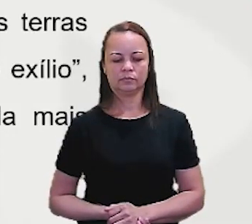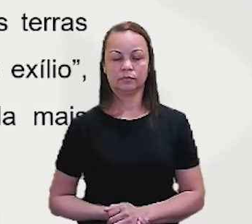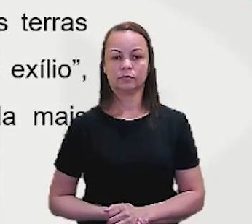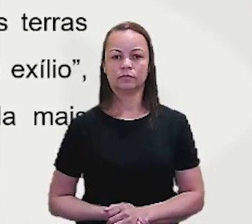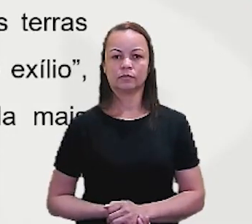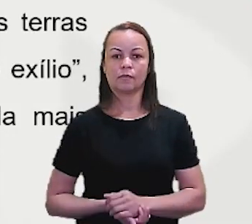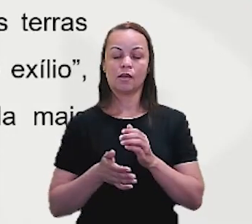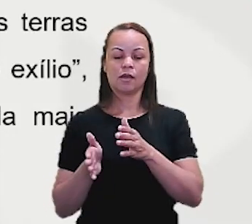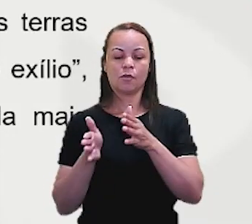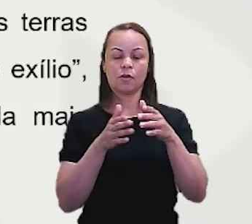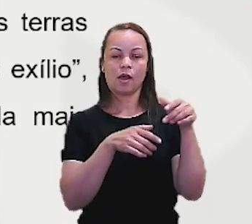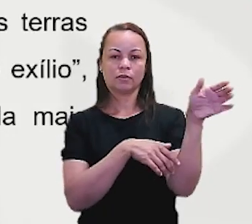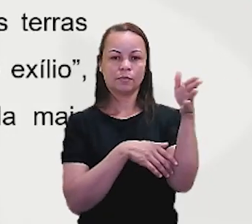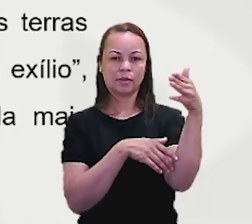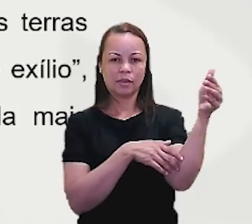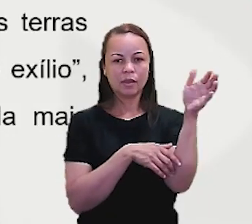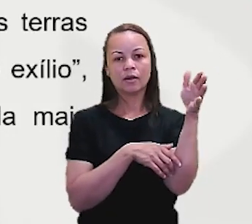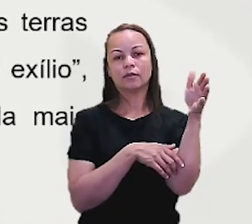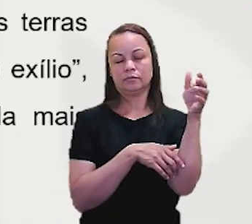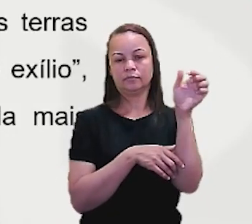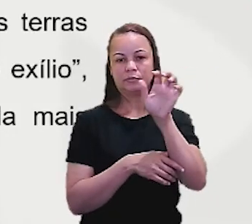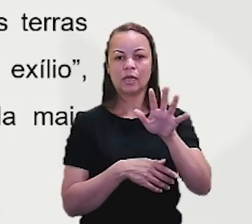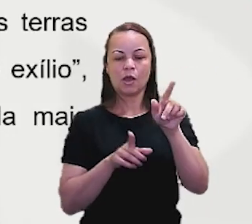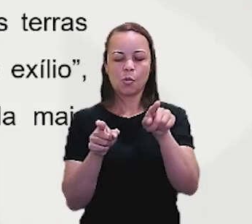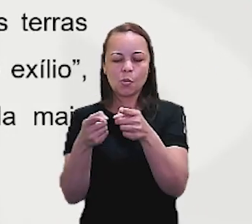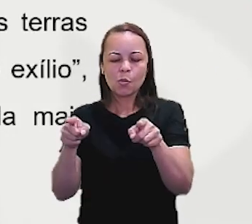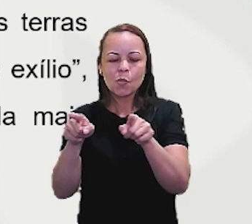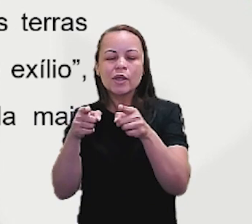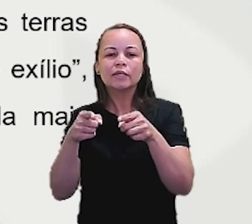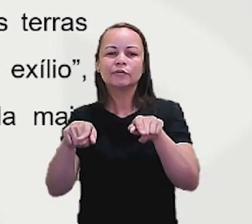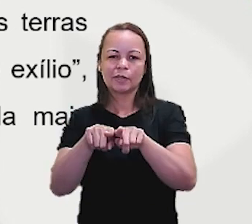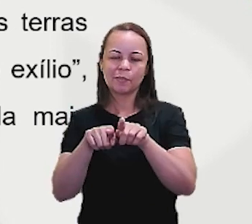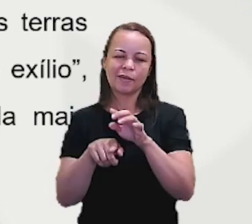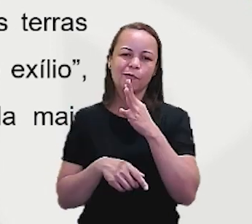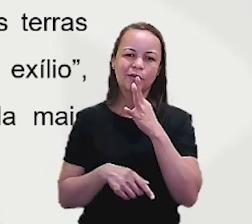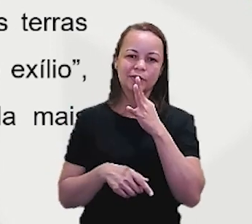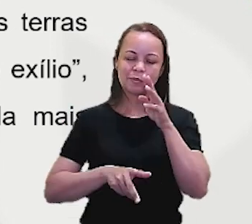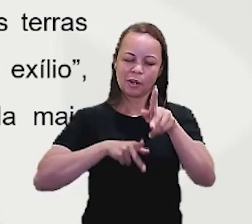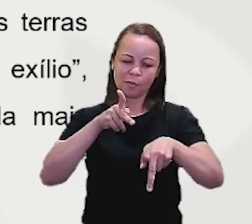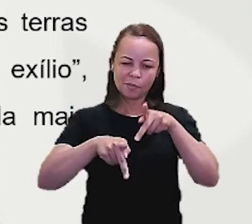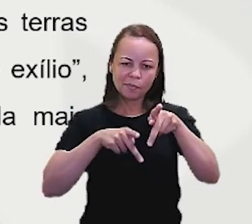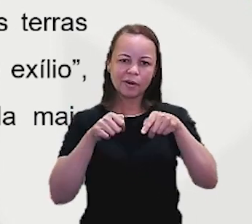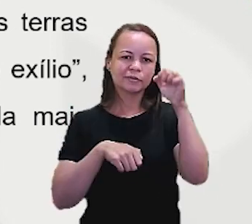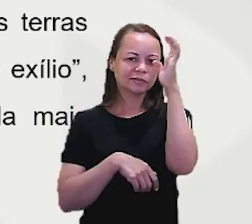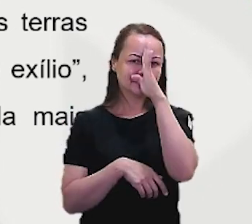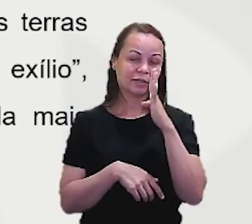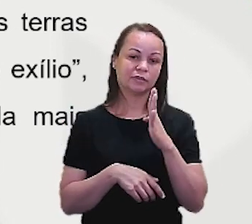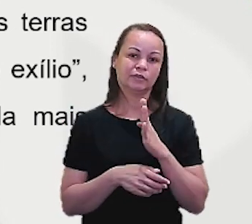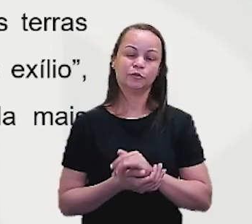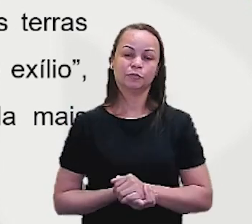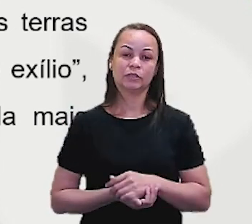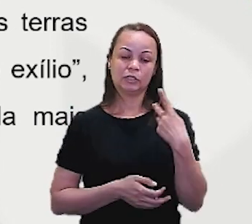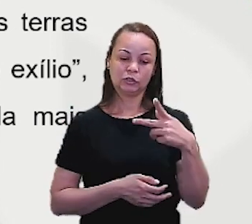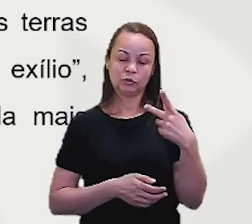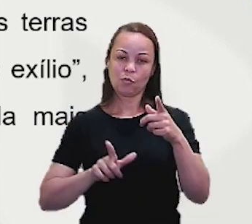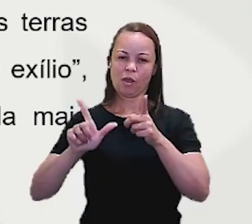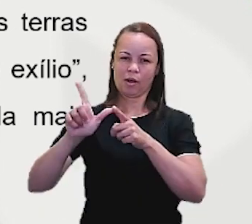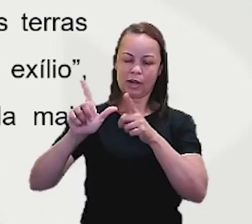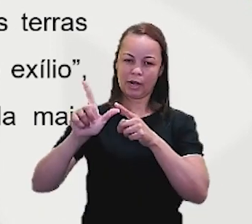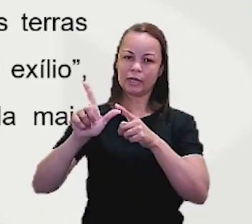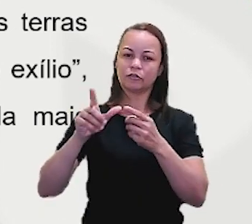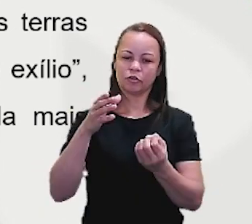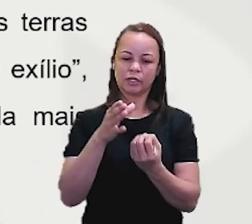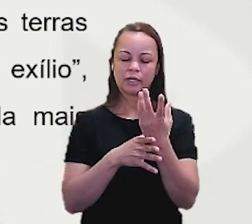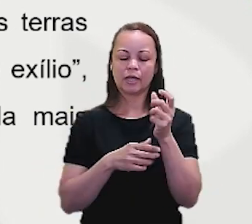Ao lado da bandeira nacional, o hino nacional é um símbolo muito conhecido pela população brasileira. Sua letra foi